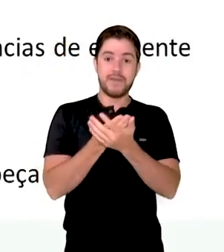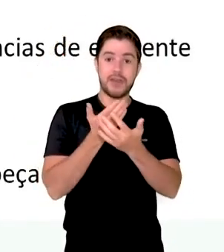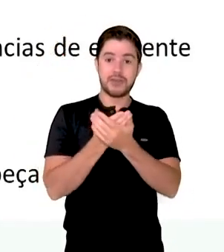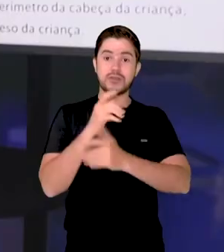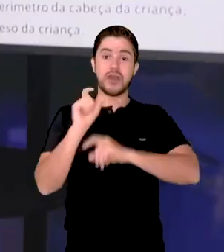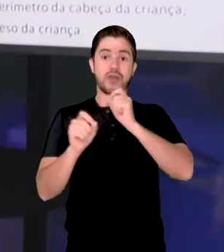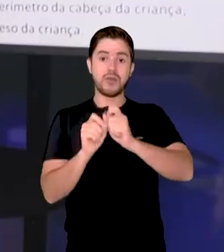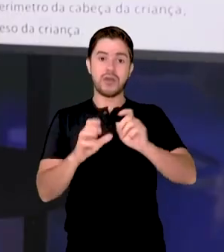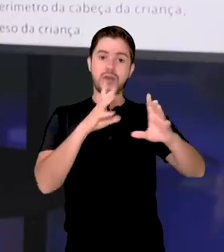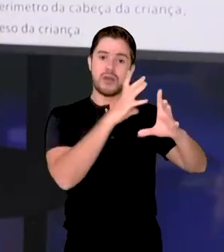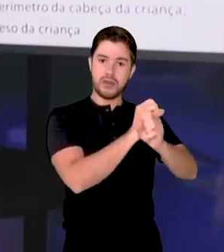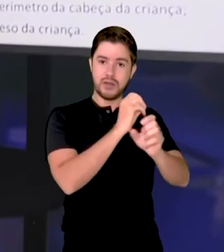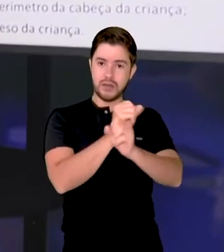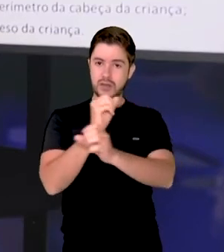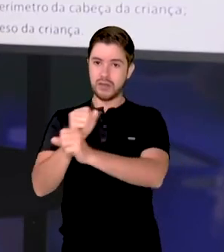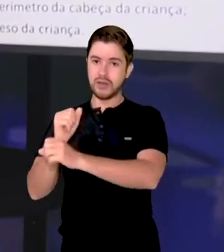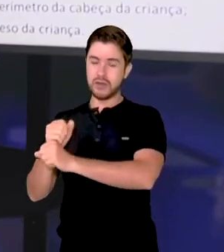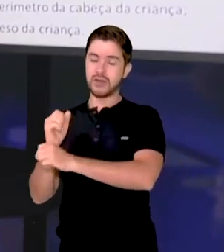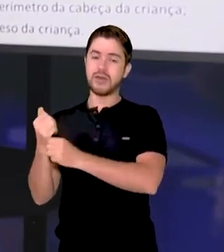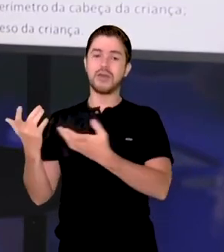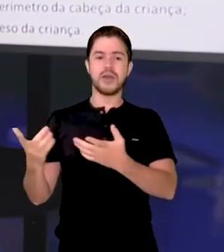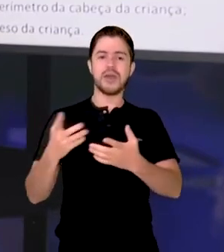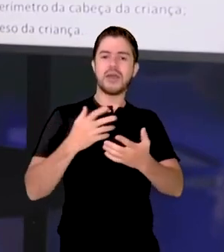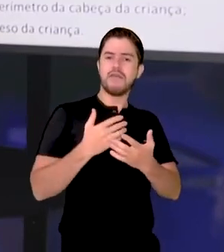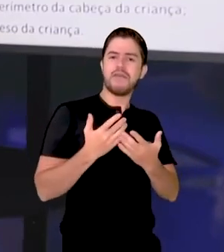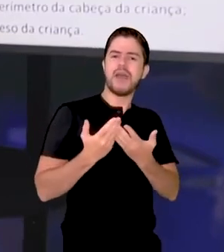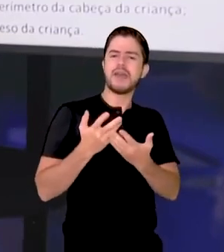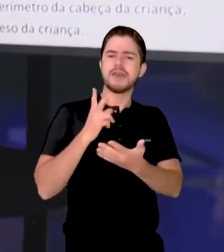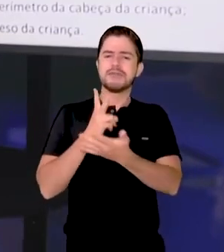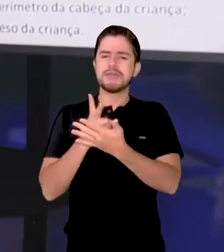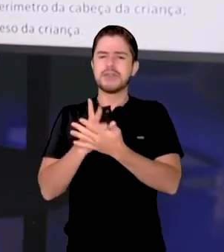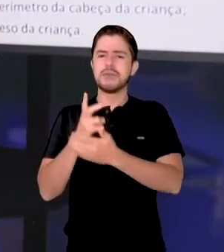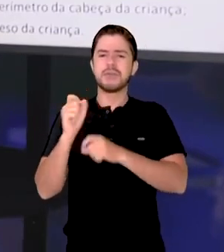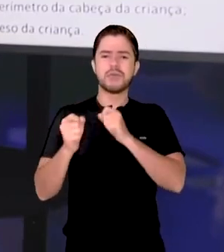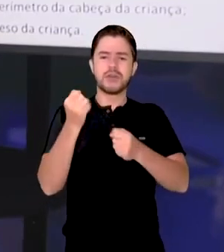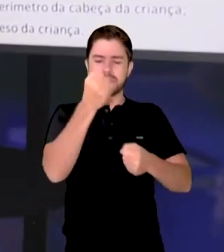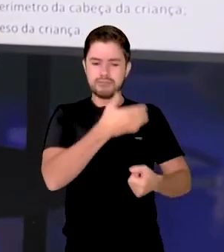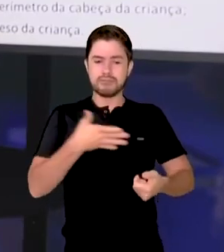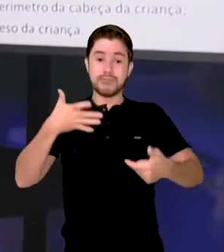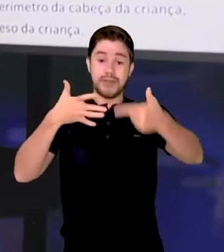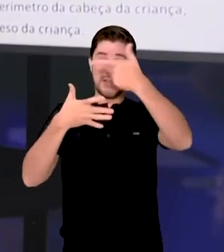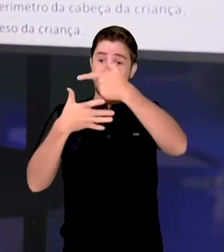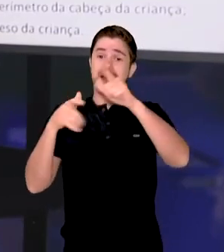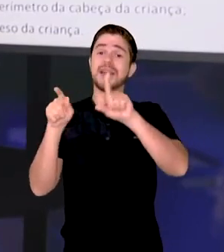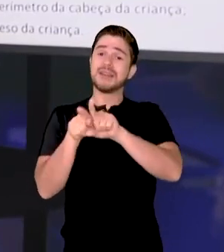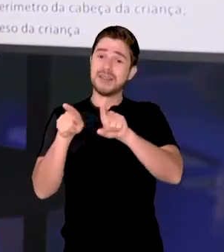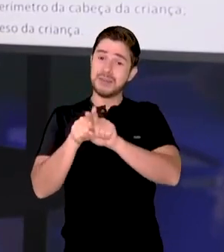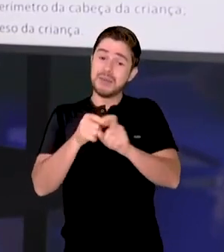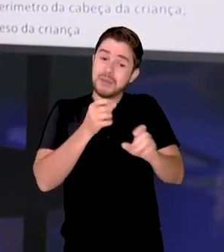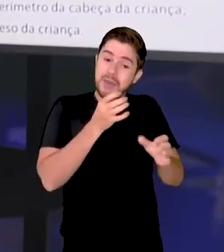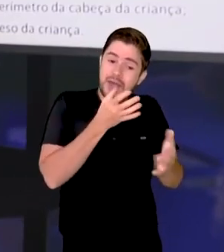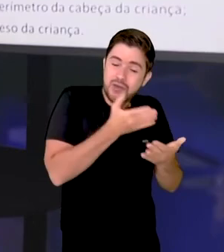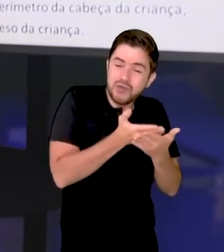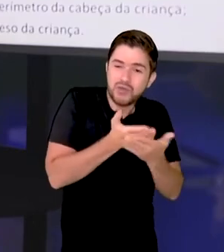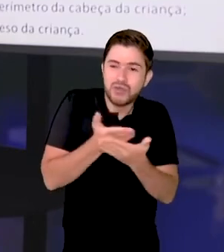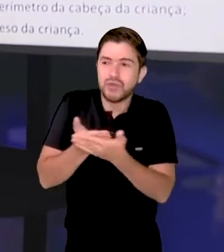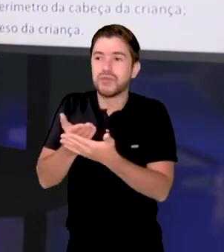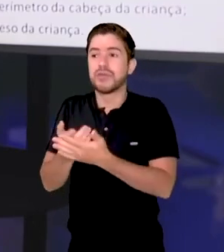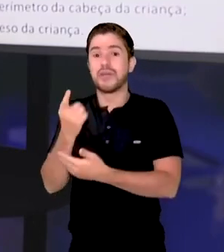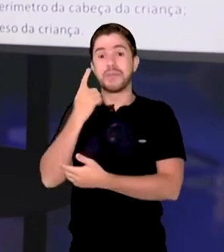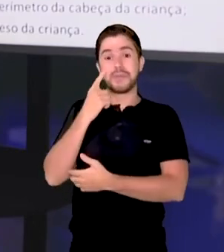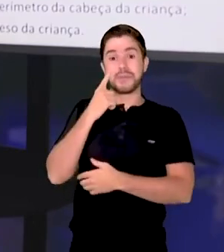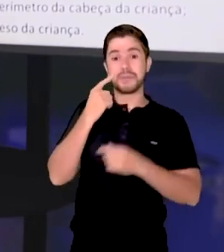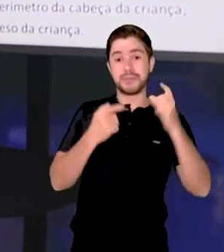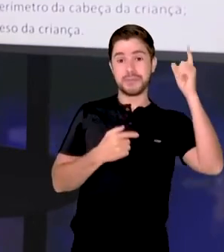formam-se equações e essas equações sempre vai ter um expoente fracionário tudo bem o povo aqui o